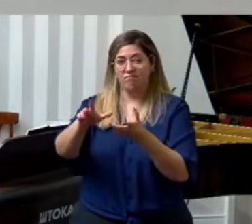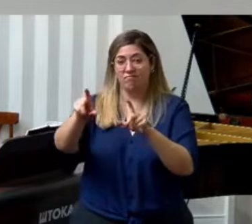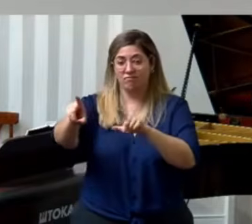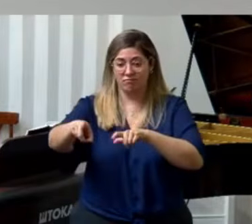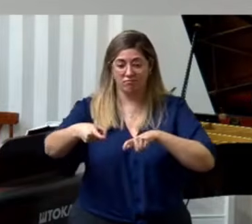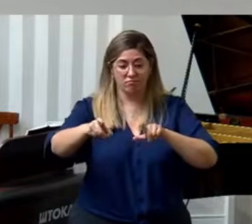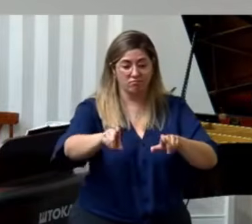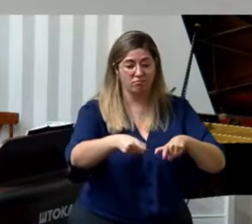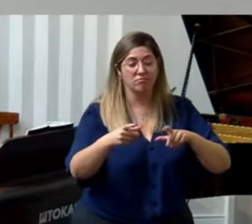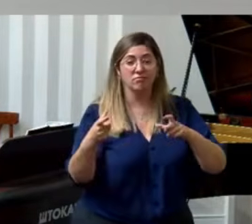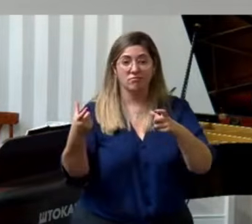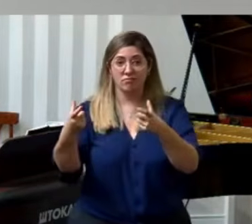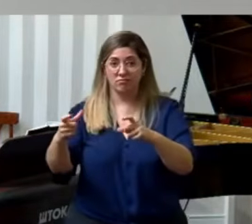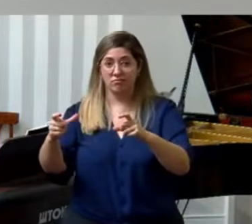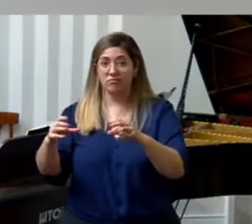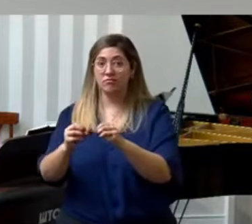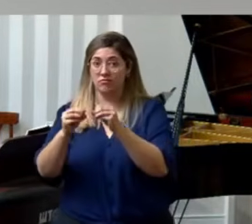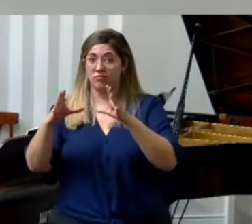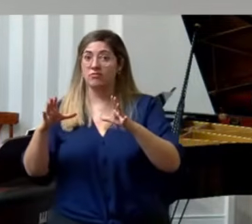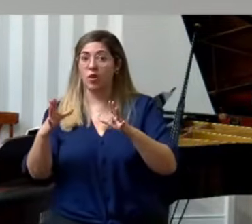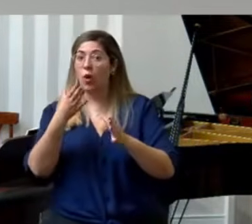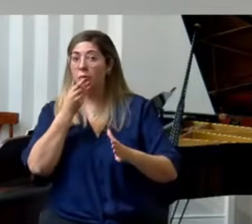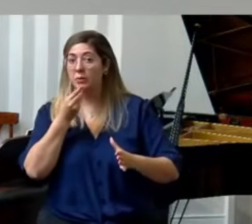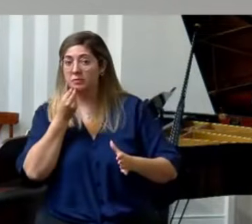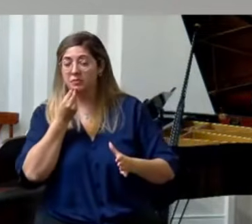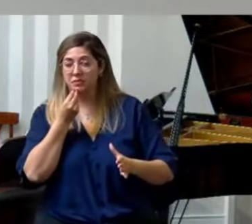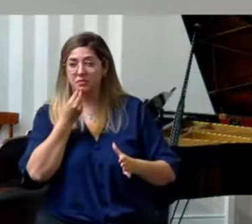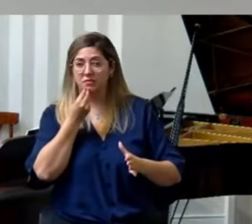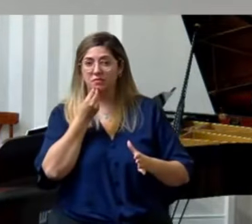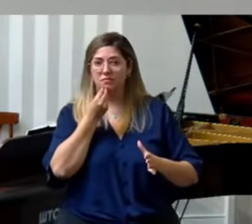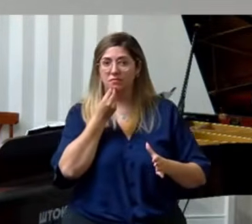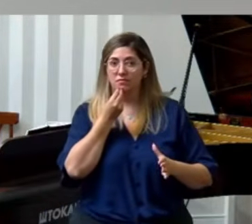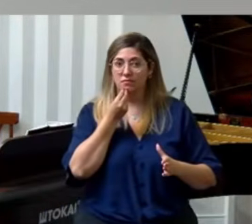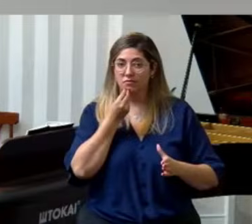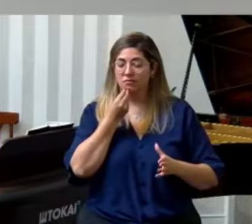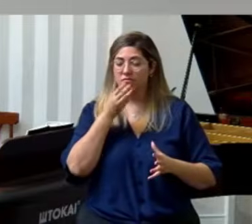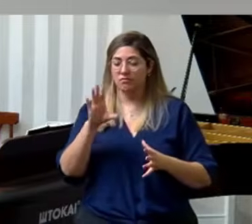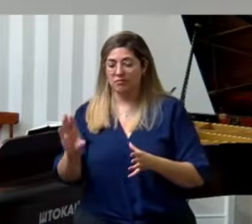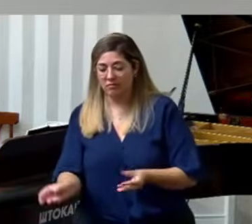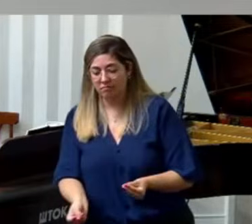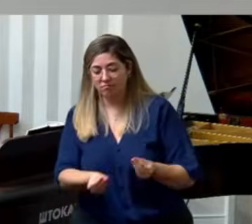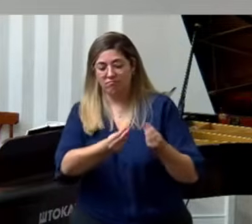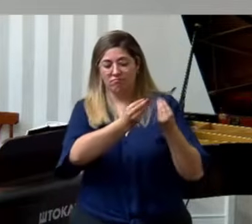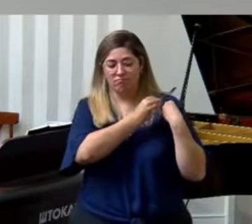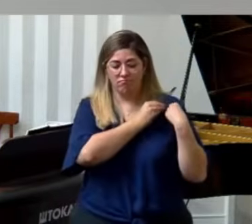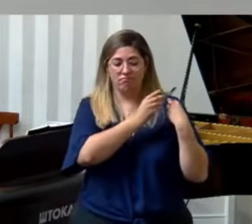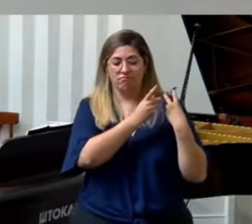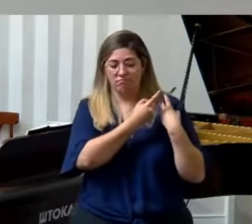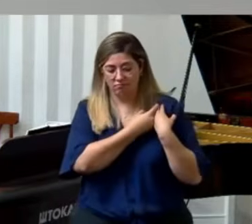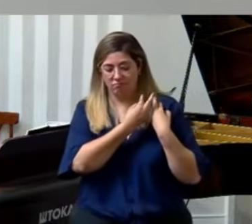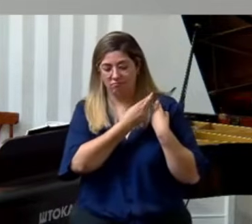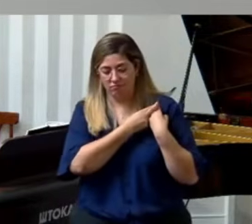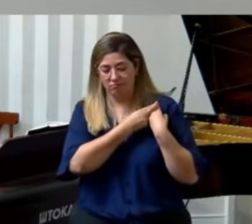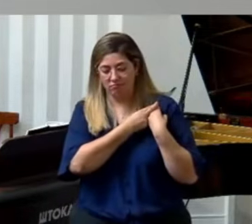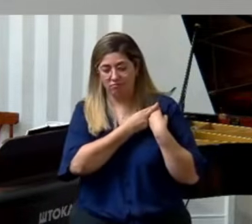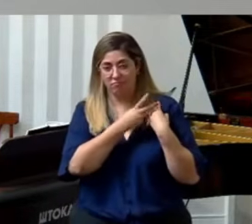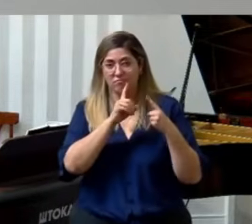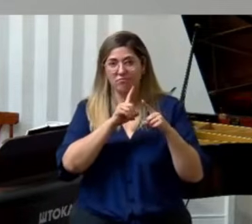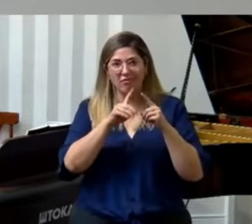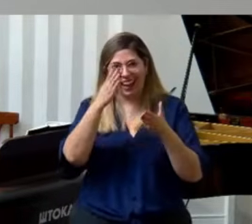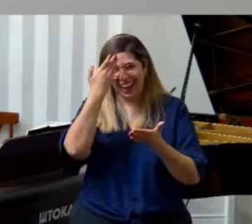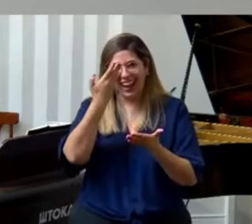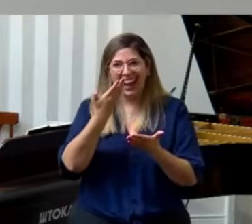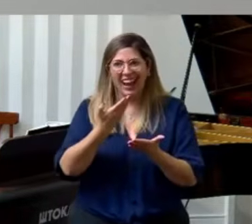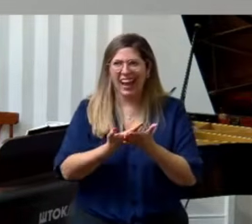da qual Adão tinha sido tomado. Pessoas que carregavam consigo a promessa de que um dia um